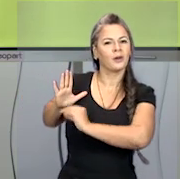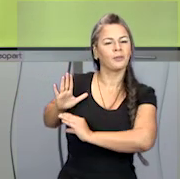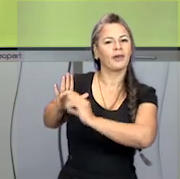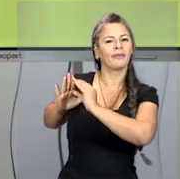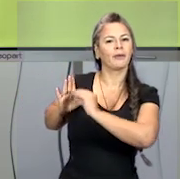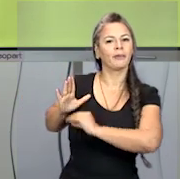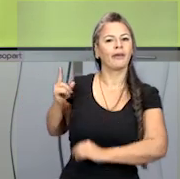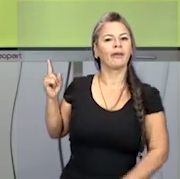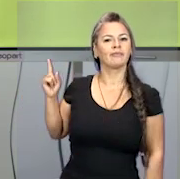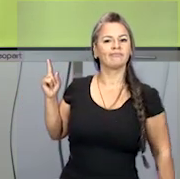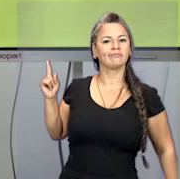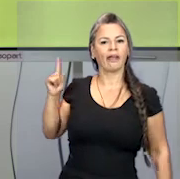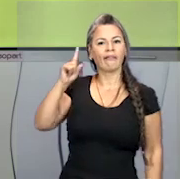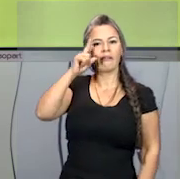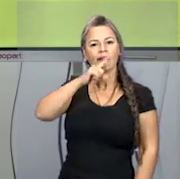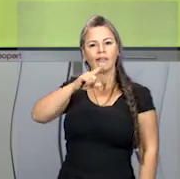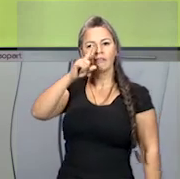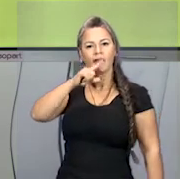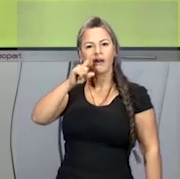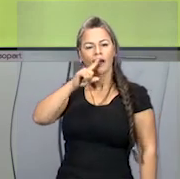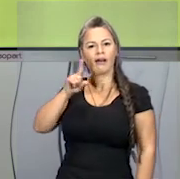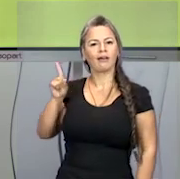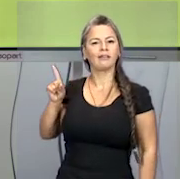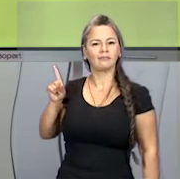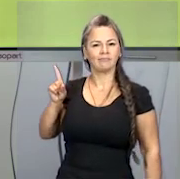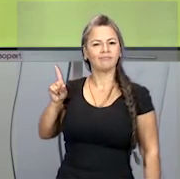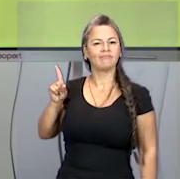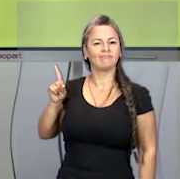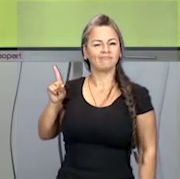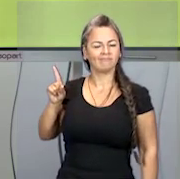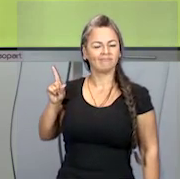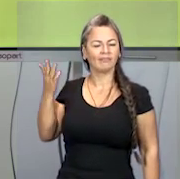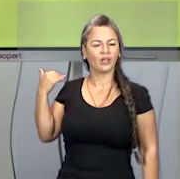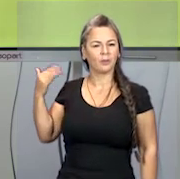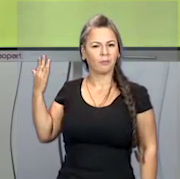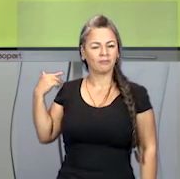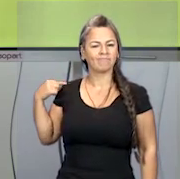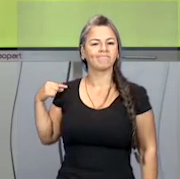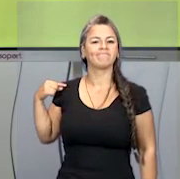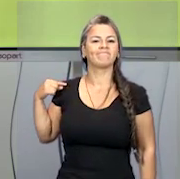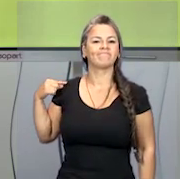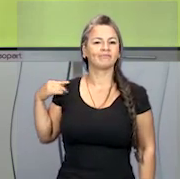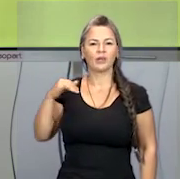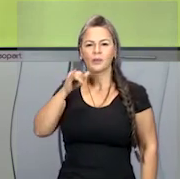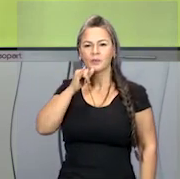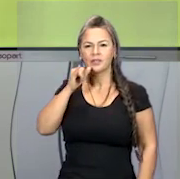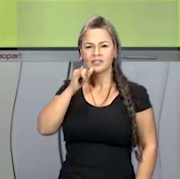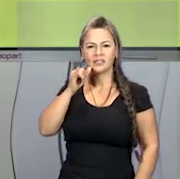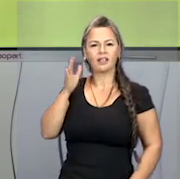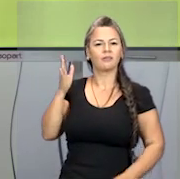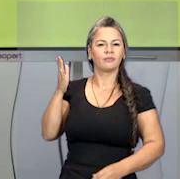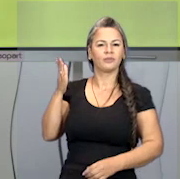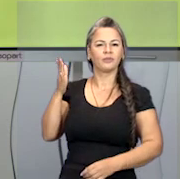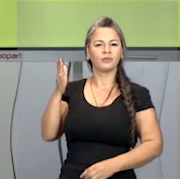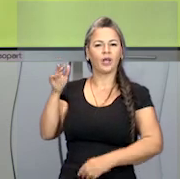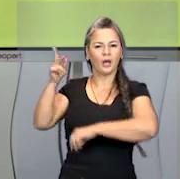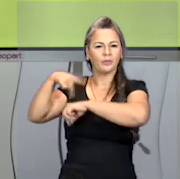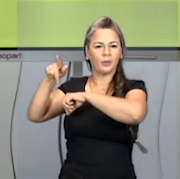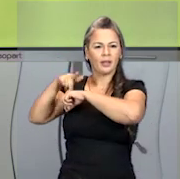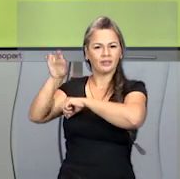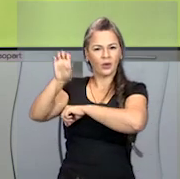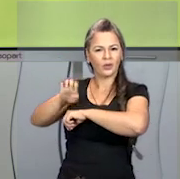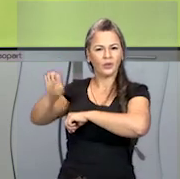cultural, quando nós tratamos o olhar europeu para o mundo mais correto, como nós falamos na aula de cultura, no bimestre